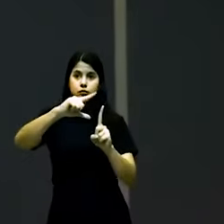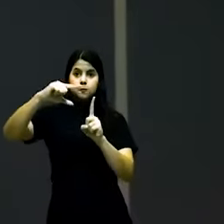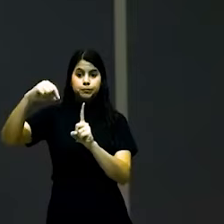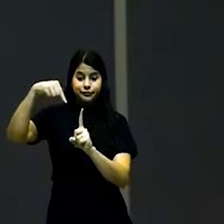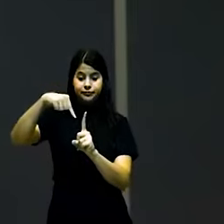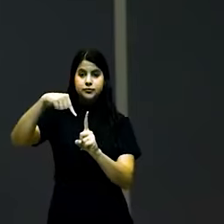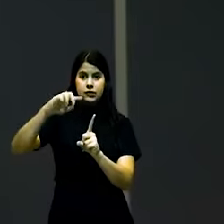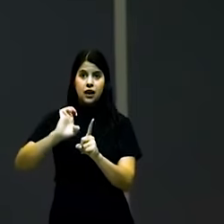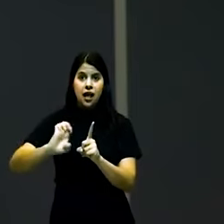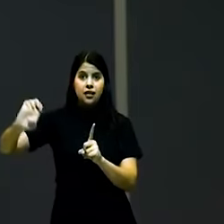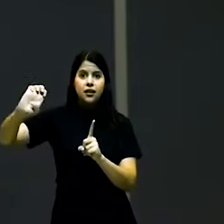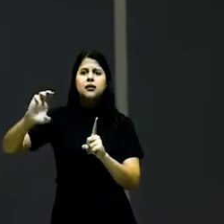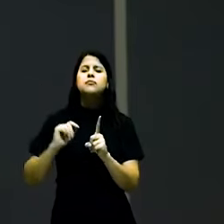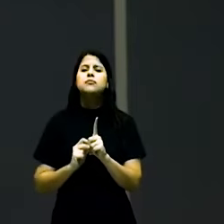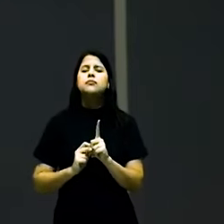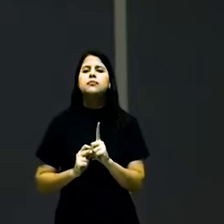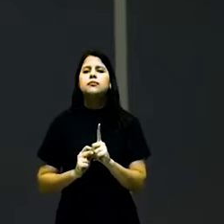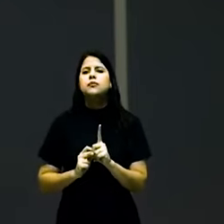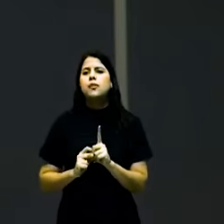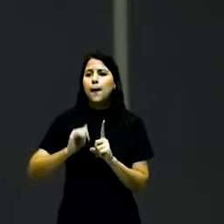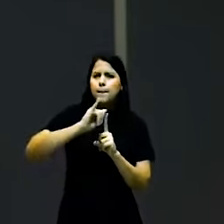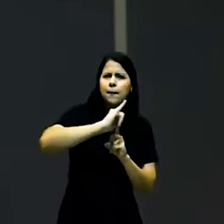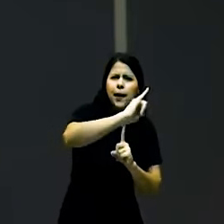E o primeiro episódio